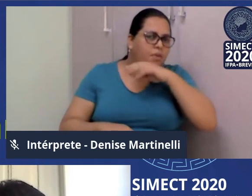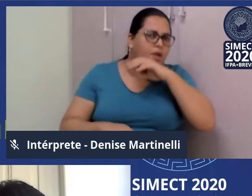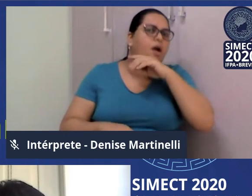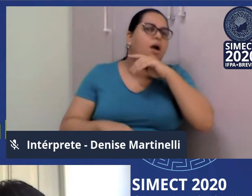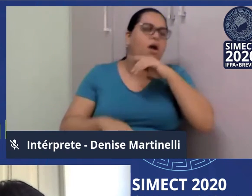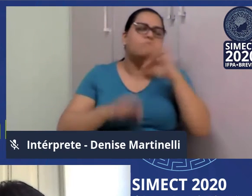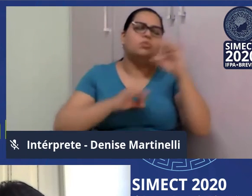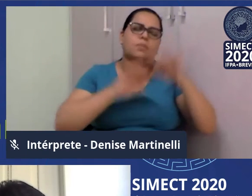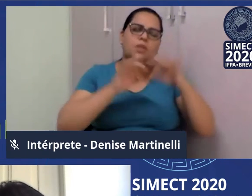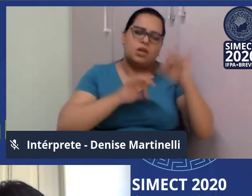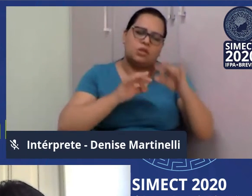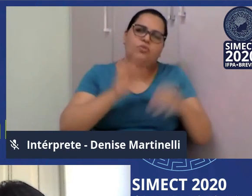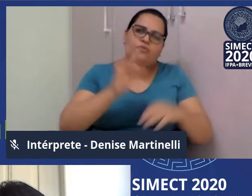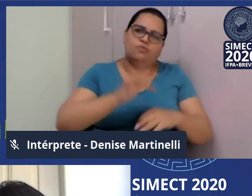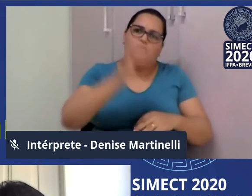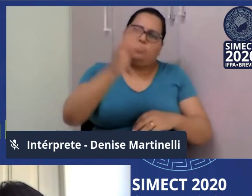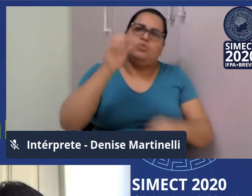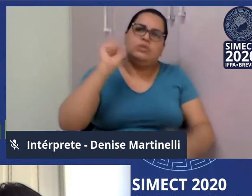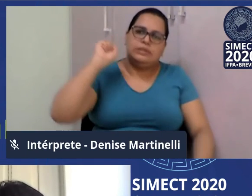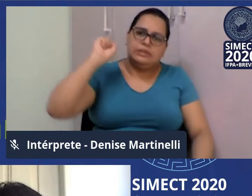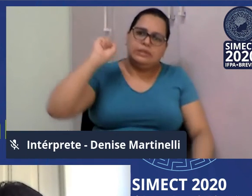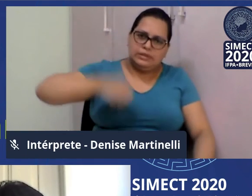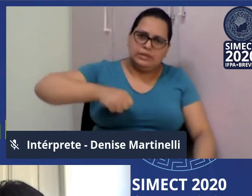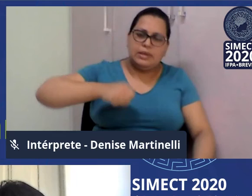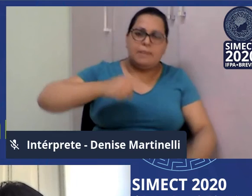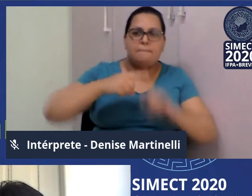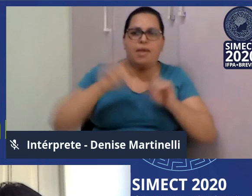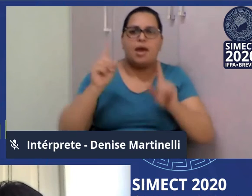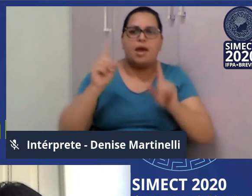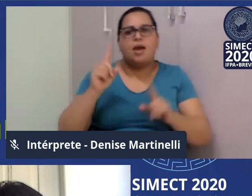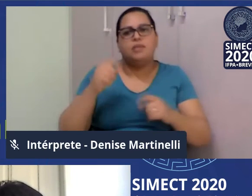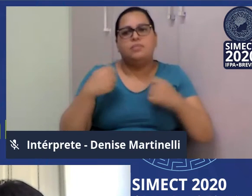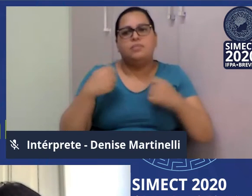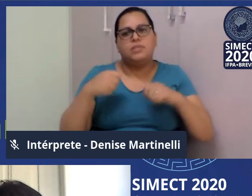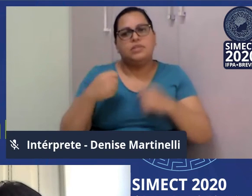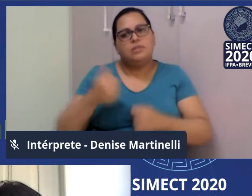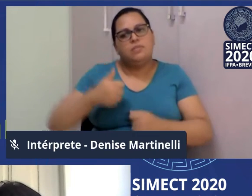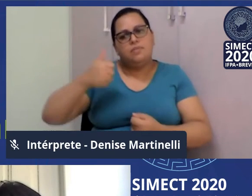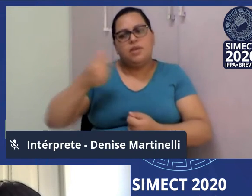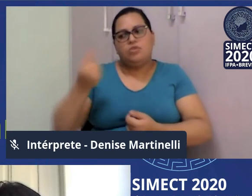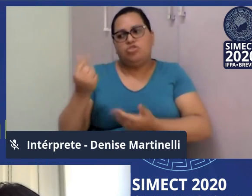o dinheiro, e depois ir lá executar. Estamos nessa fase.